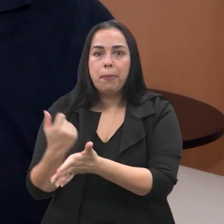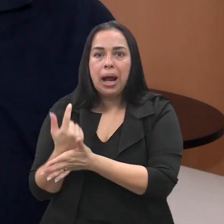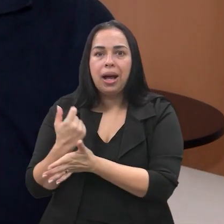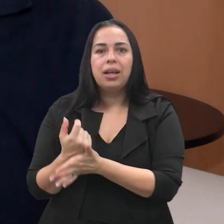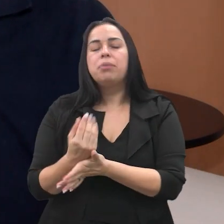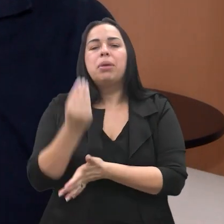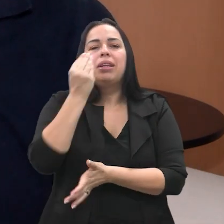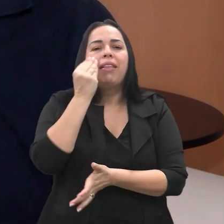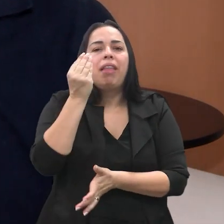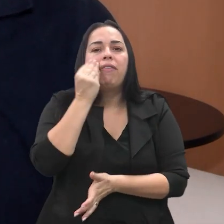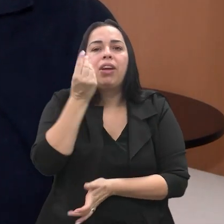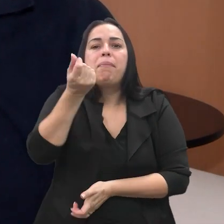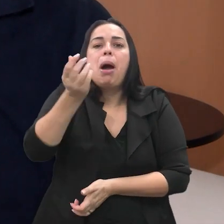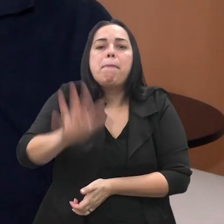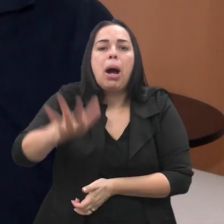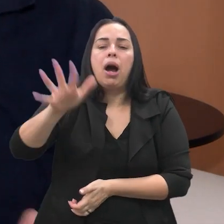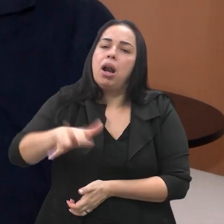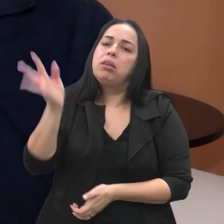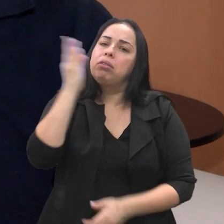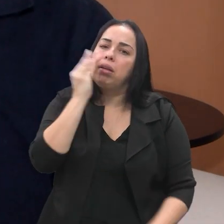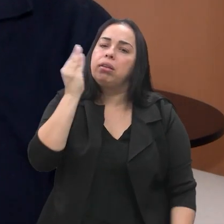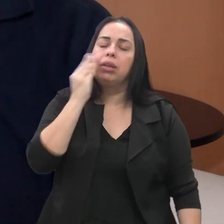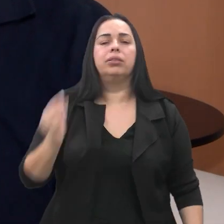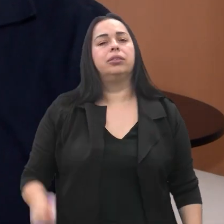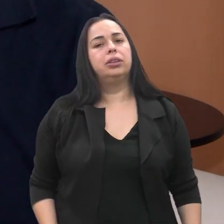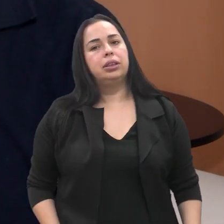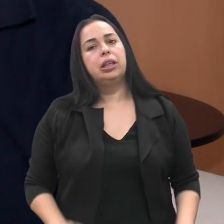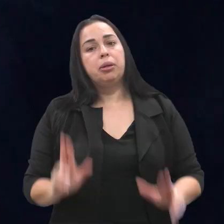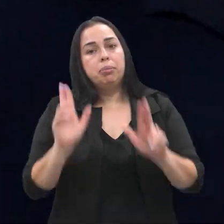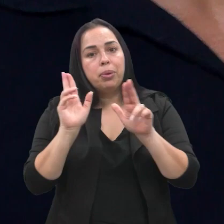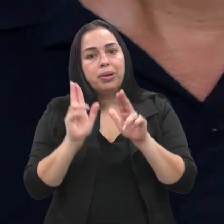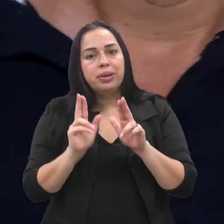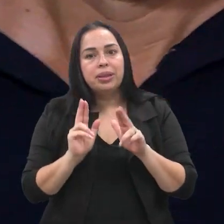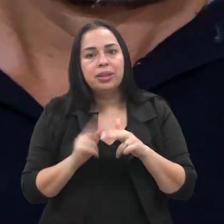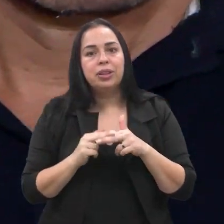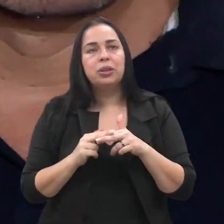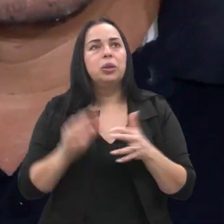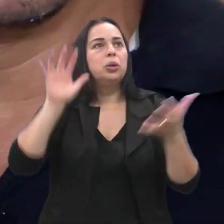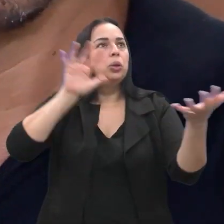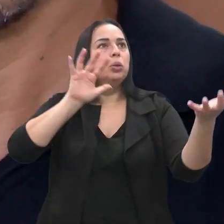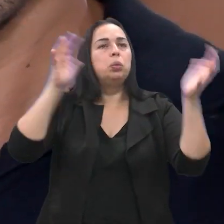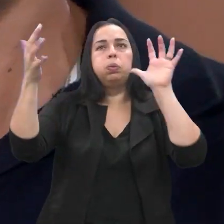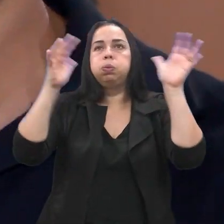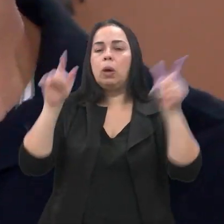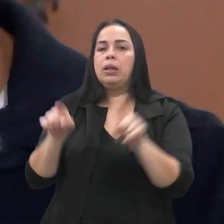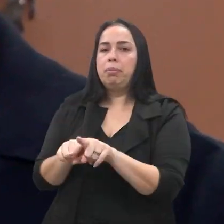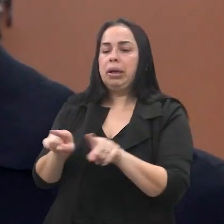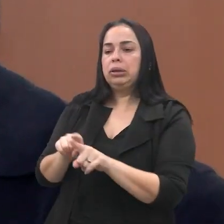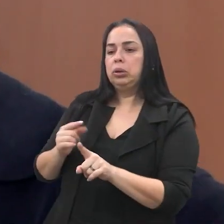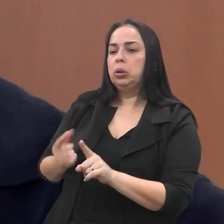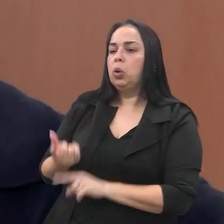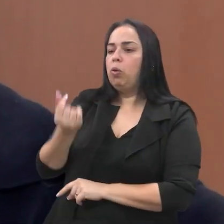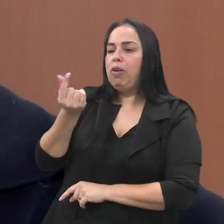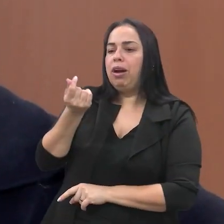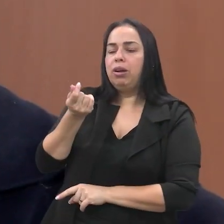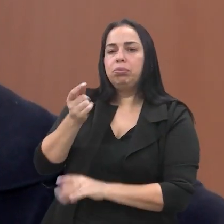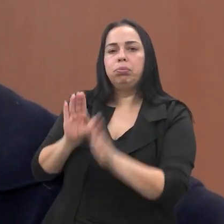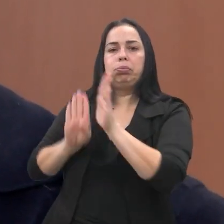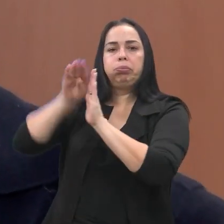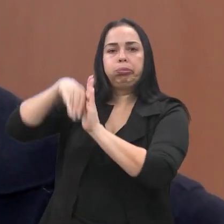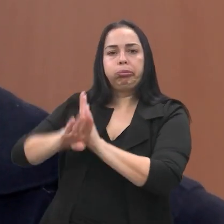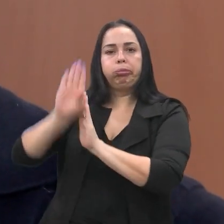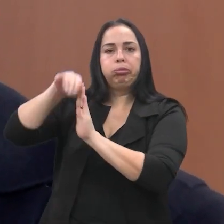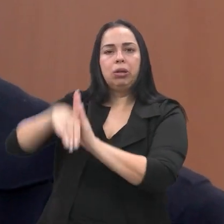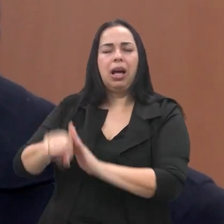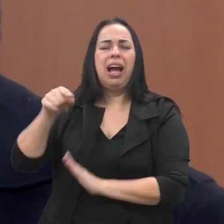grandes lotes para tentar amenizar esse impacto no nosso bolso. Por conta de tantas oscilações nos preços do café, o